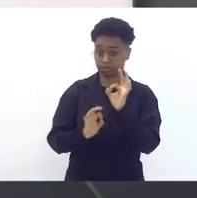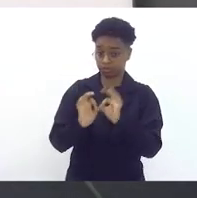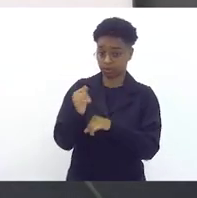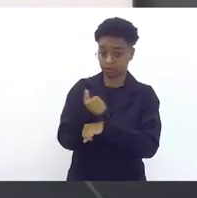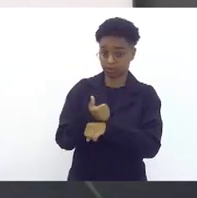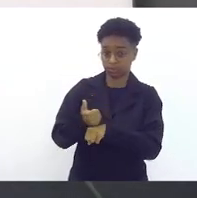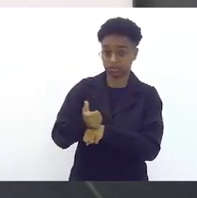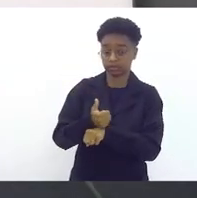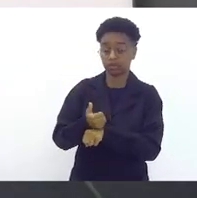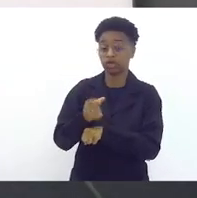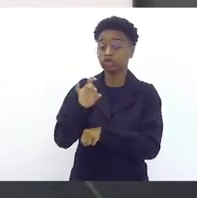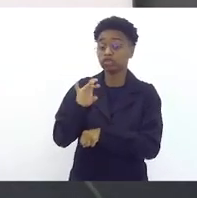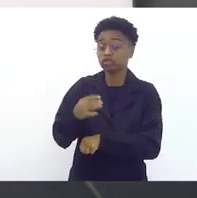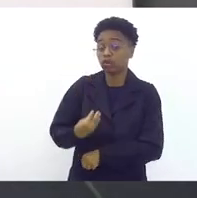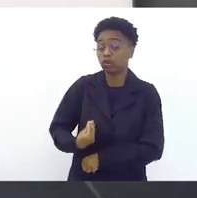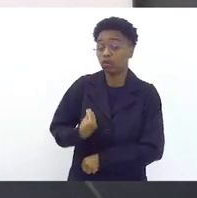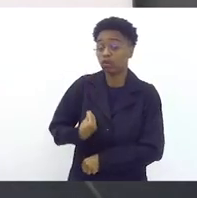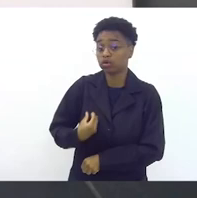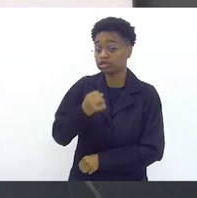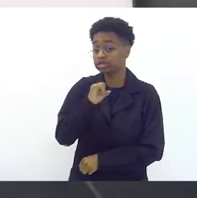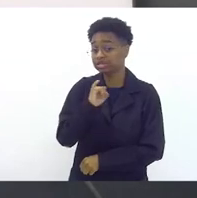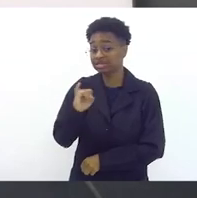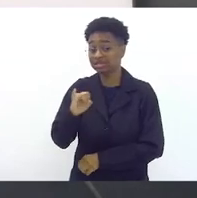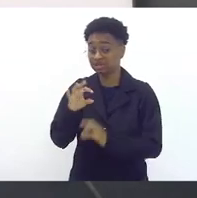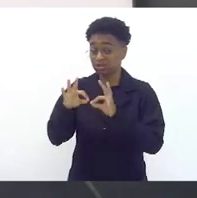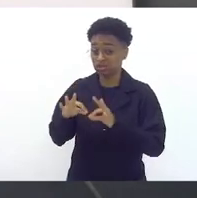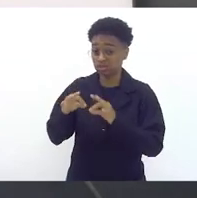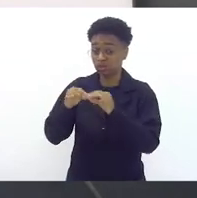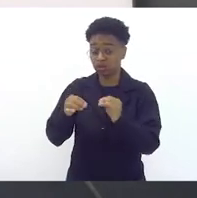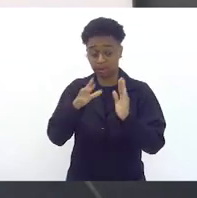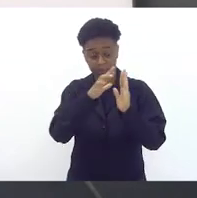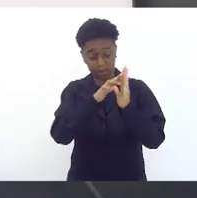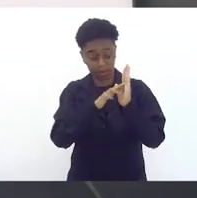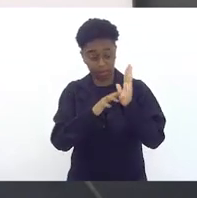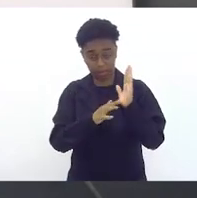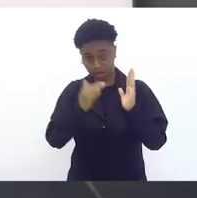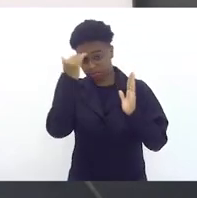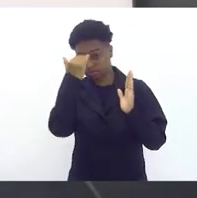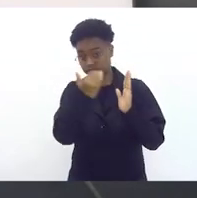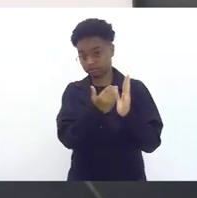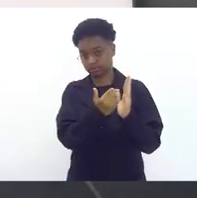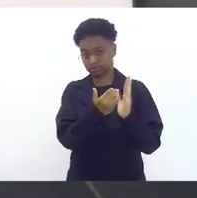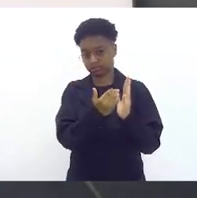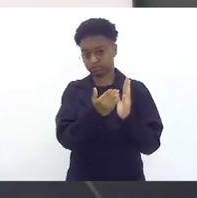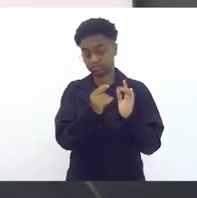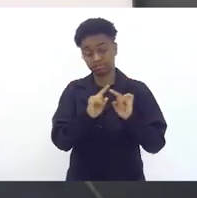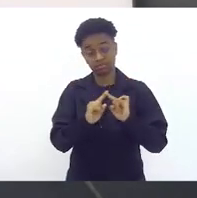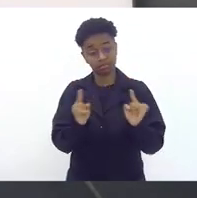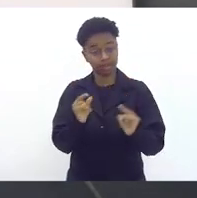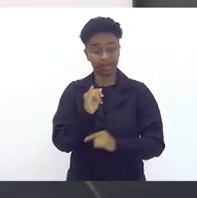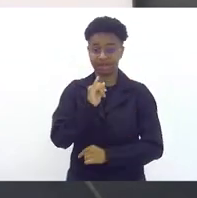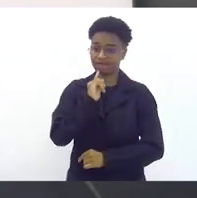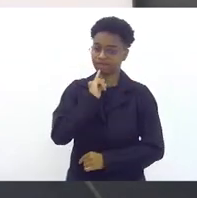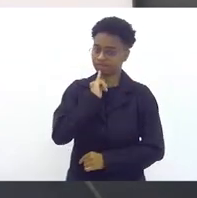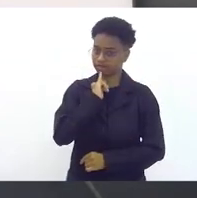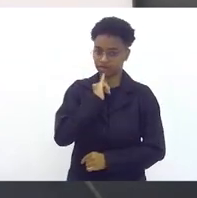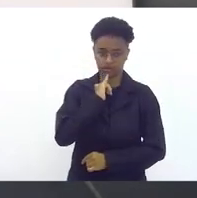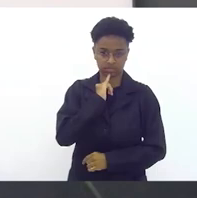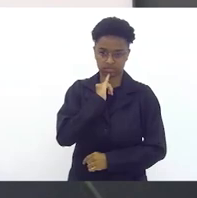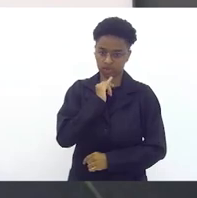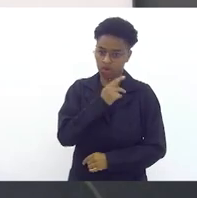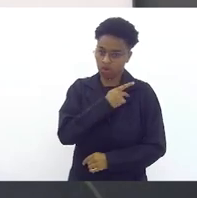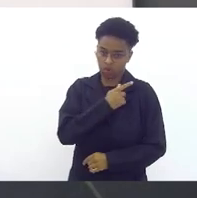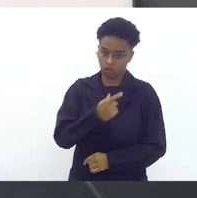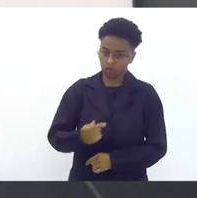carreira e salário, ele só existe quando todos os seus atributos são conferidos. Infelizmente, O governador